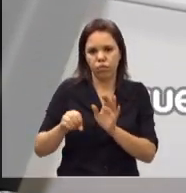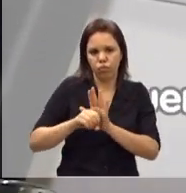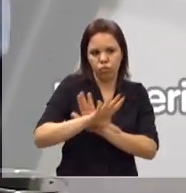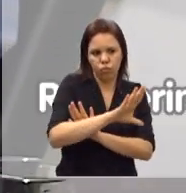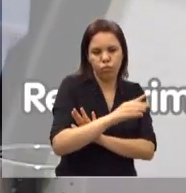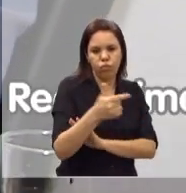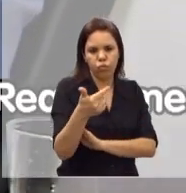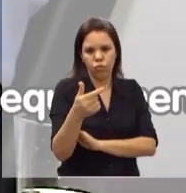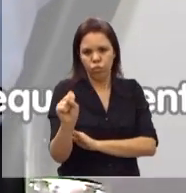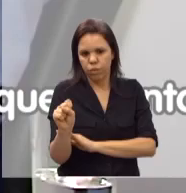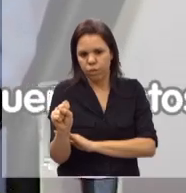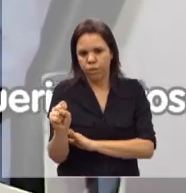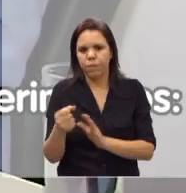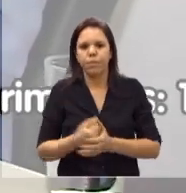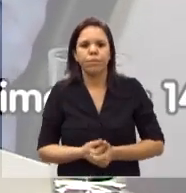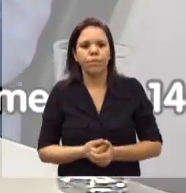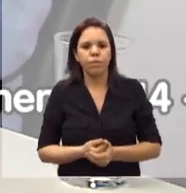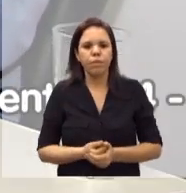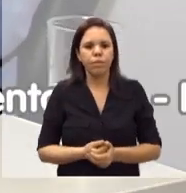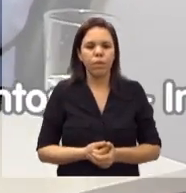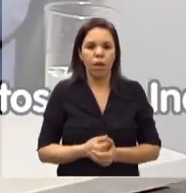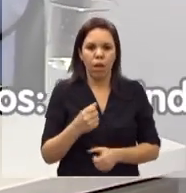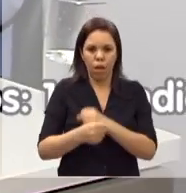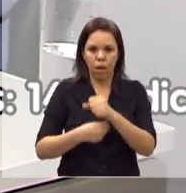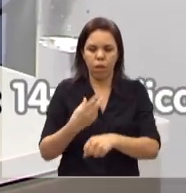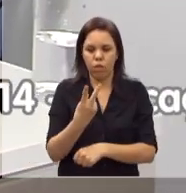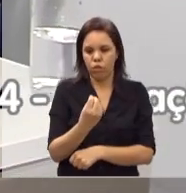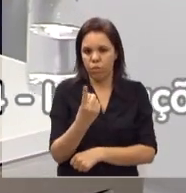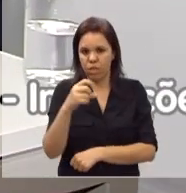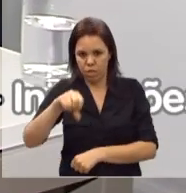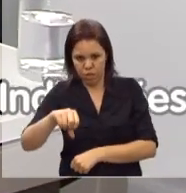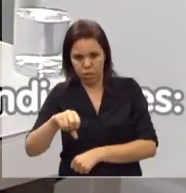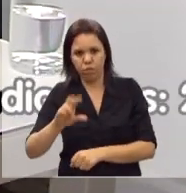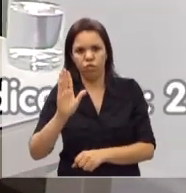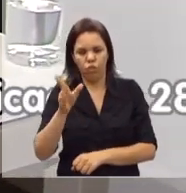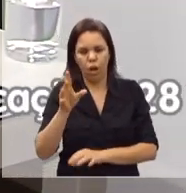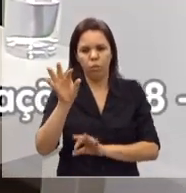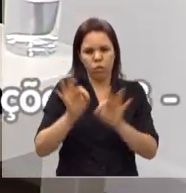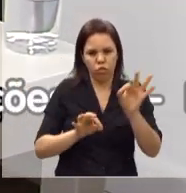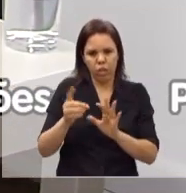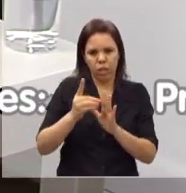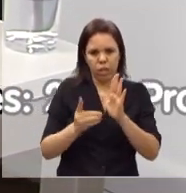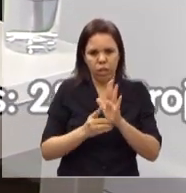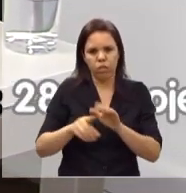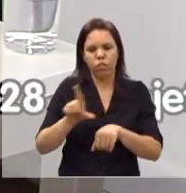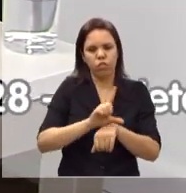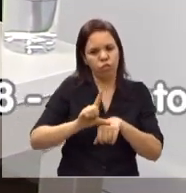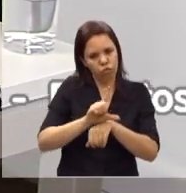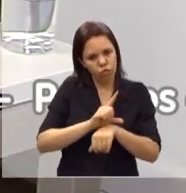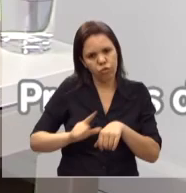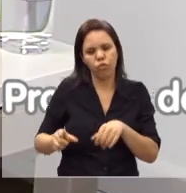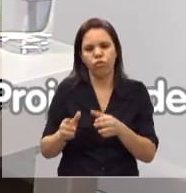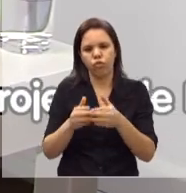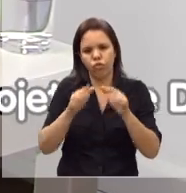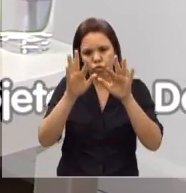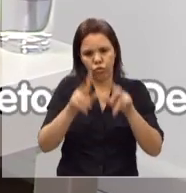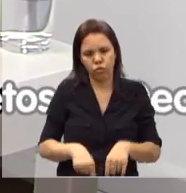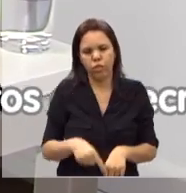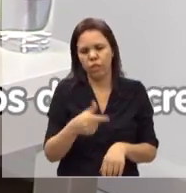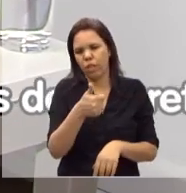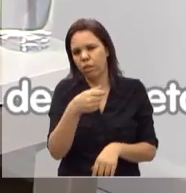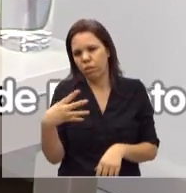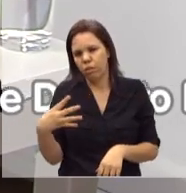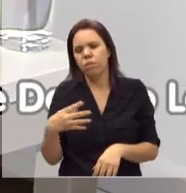indicação, foram 28. Em 2019, já projeto de decreto legislativo 3, requerimento aí na casa de 14,